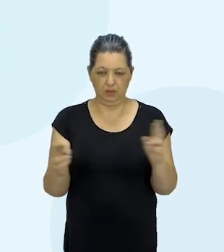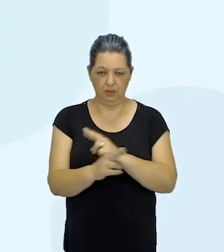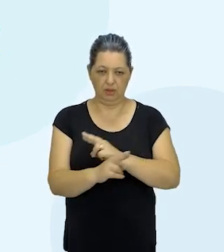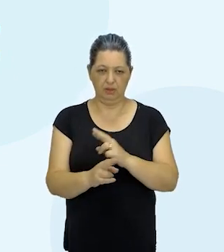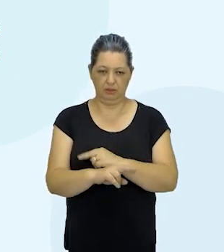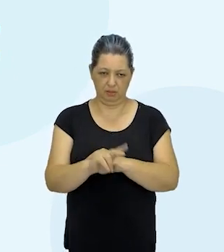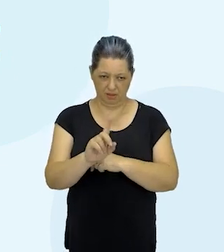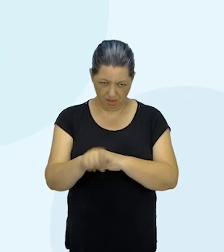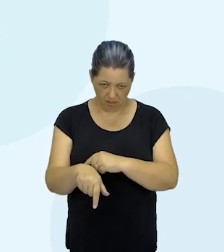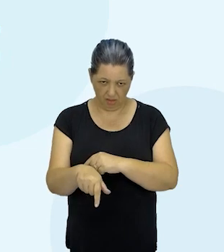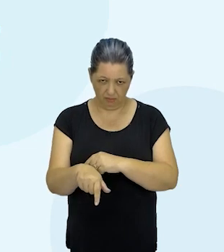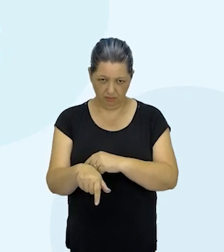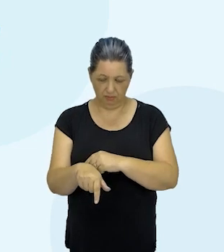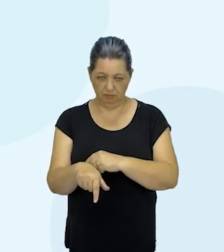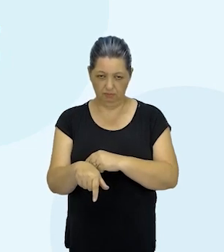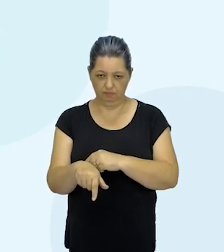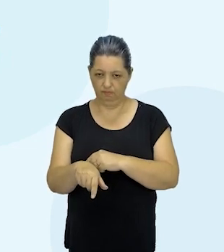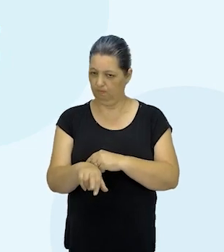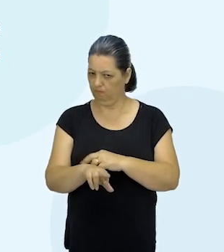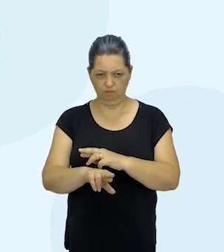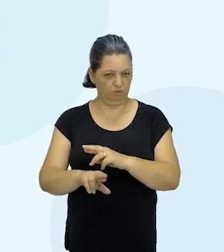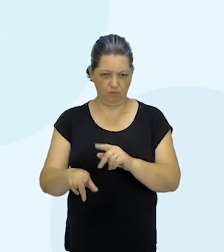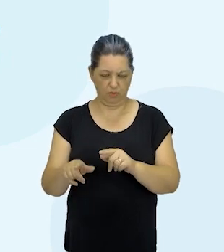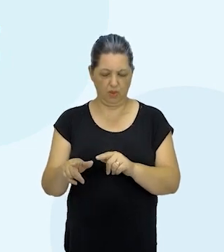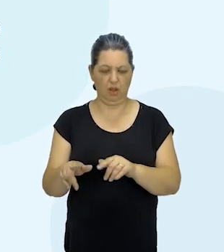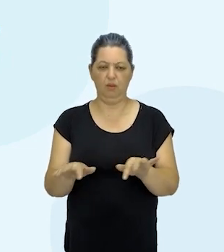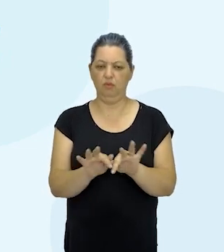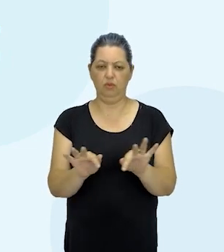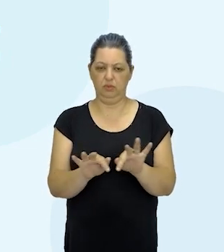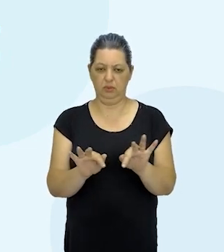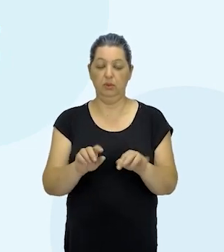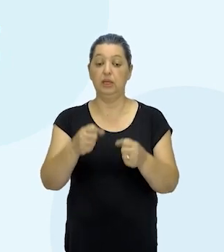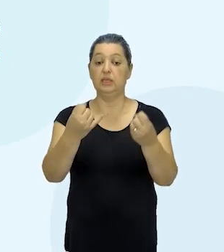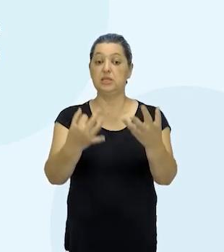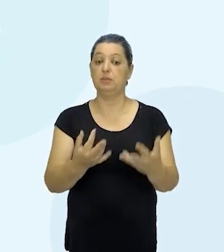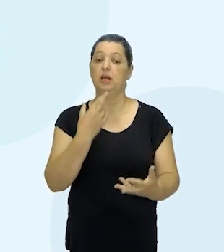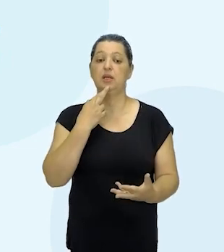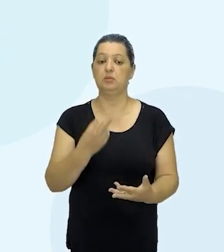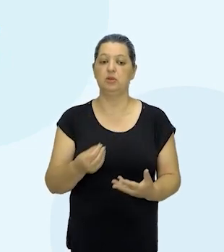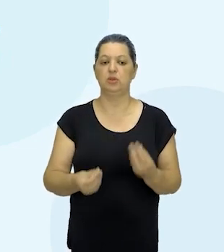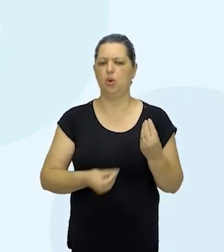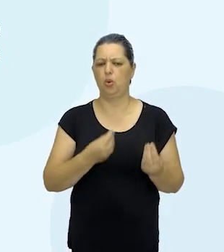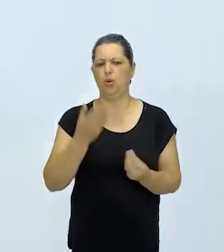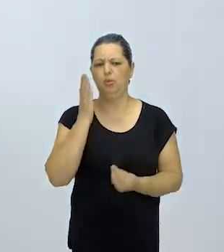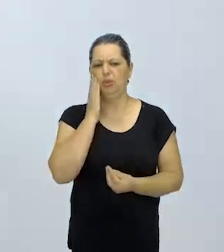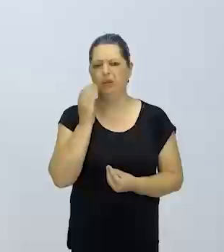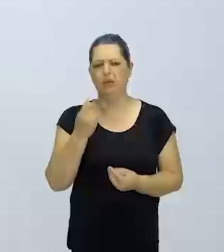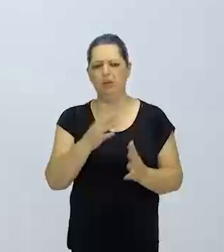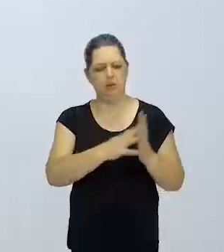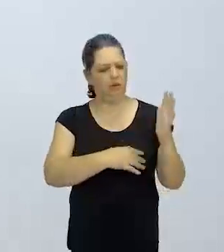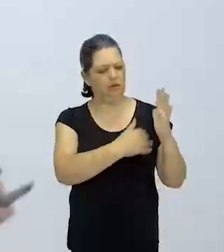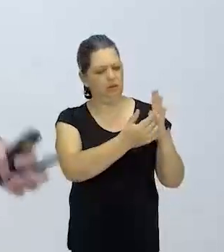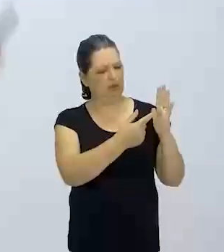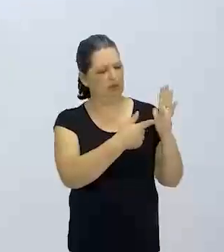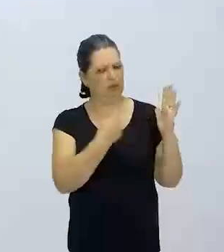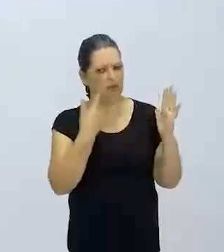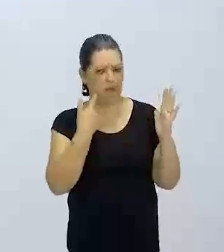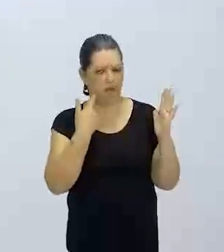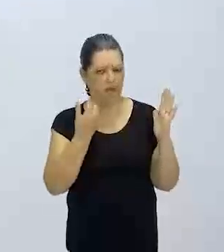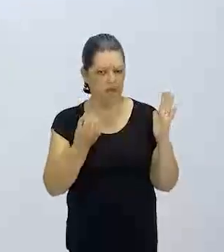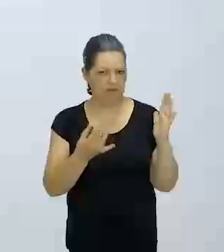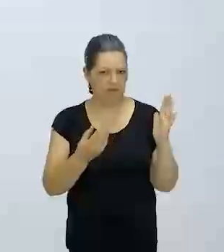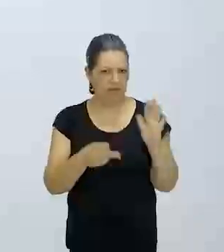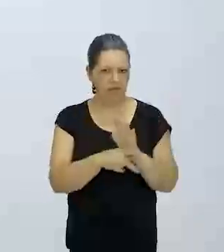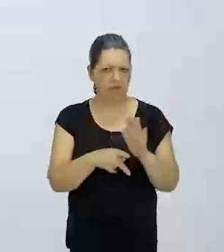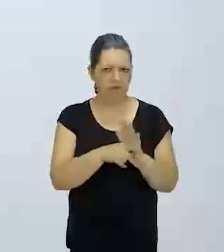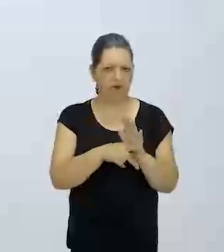ou não é uma função? Justifique sua resposta. Aí você fala, como que eu vou saber, olhando para uma tabela, se você está lá fazendo desenho